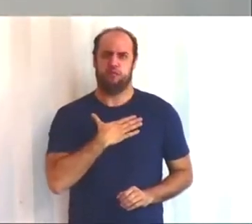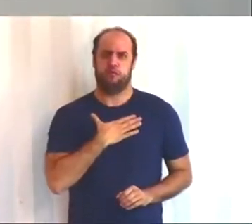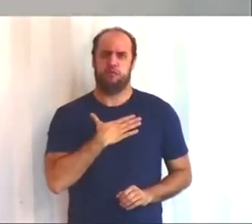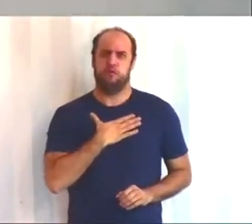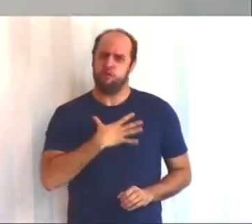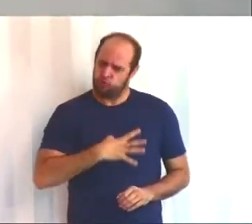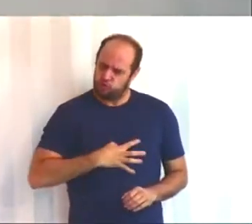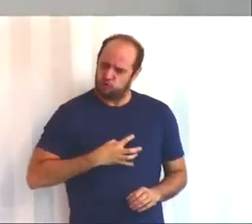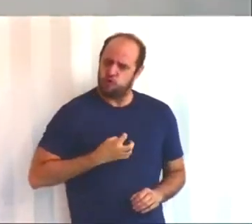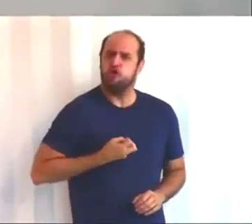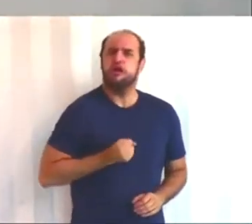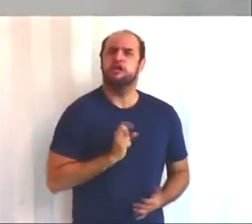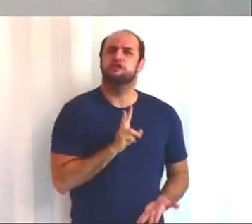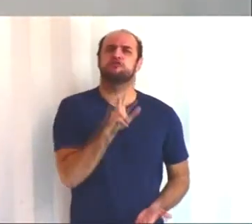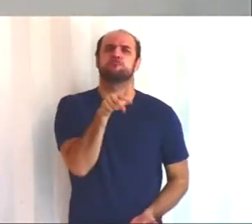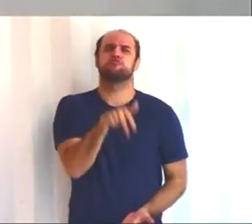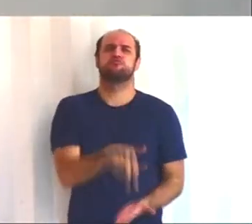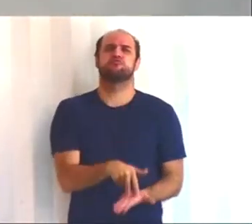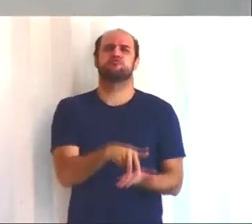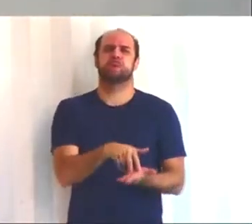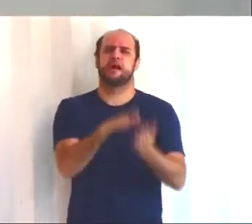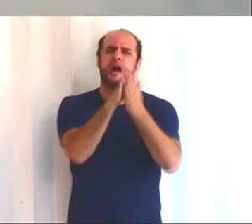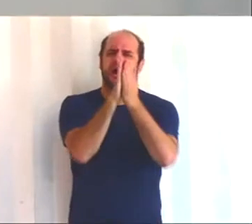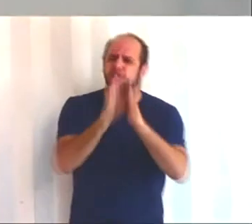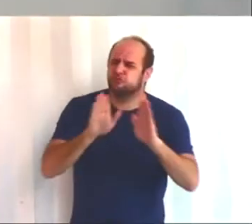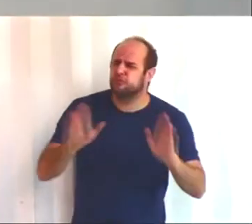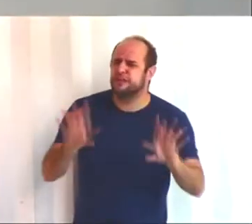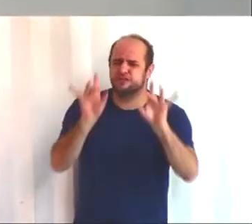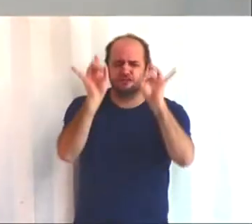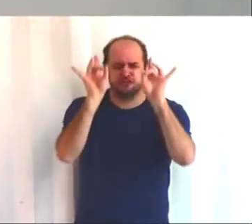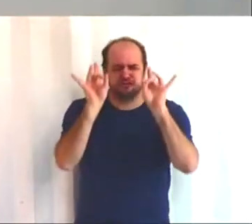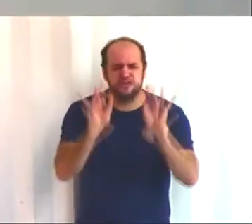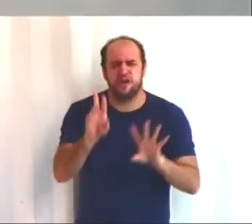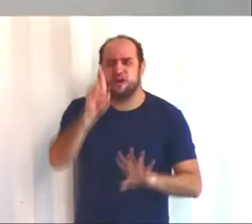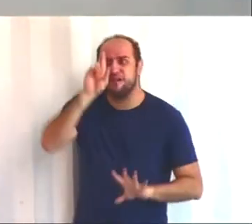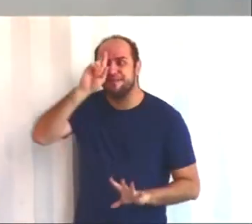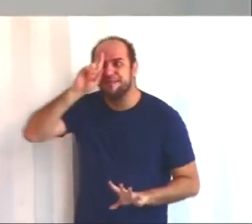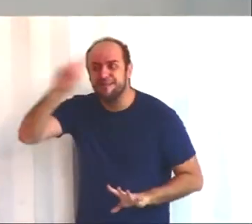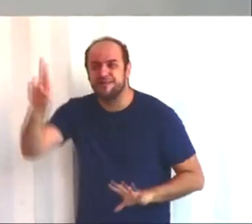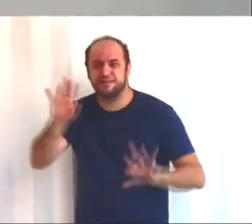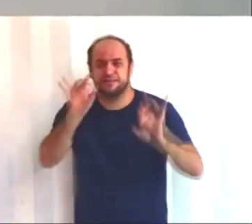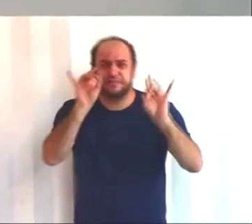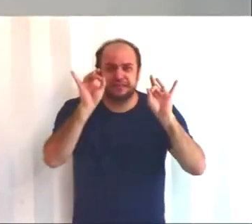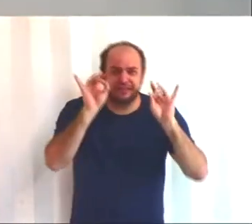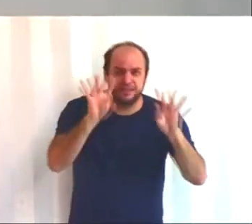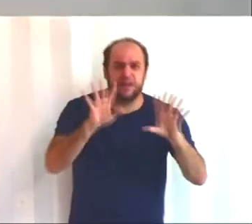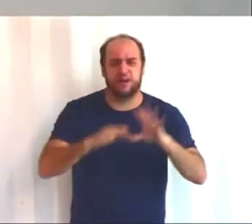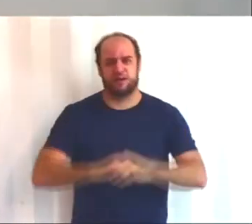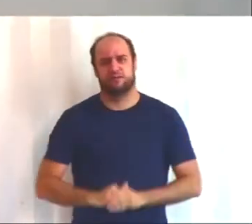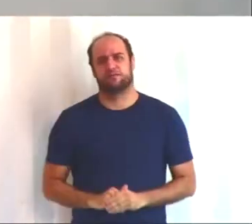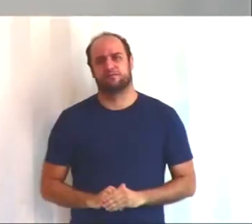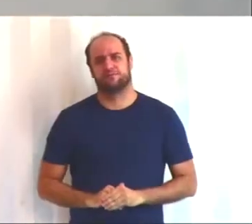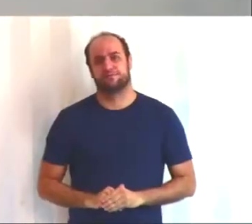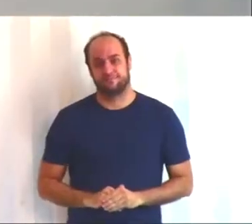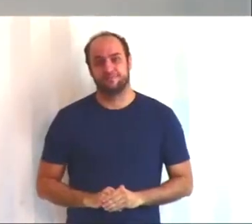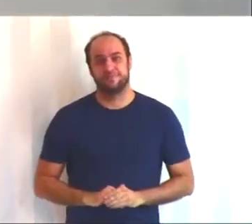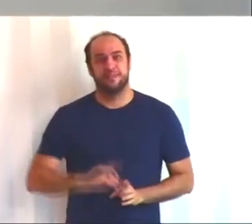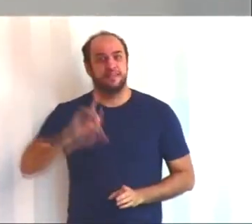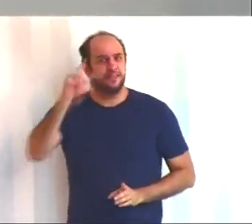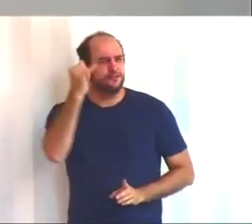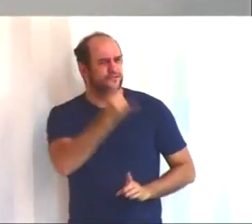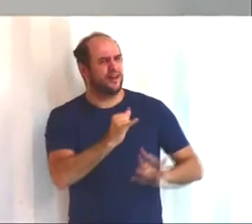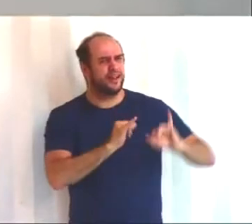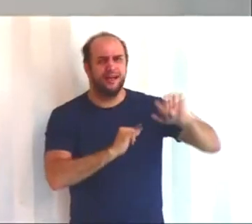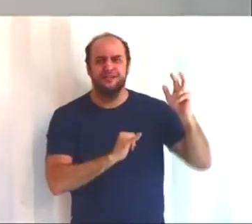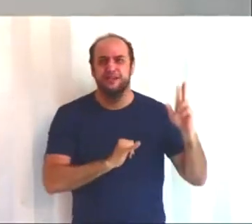Tenha coragem de se levantar para adorar e adore somente a mim. São coisas que Deus está falando a Jeremias, que se